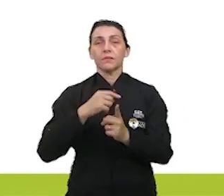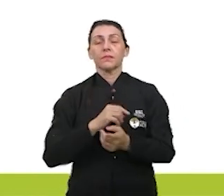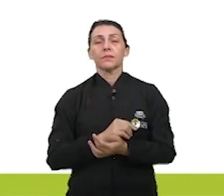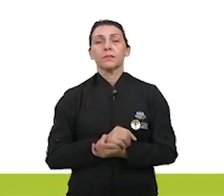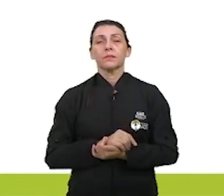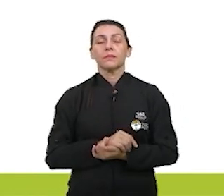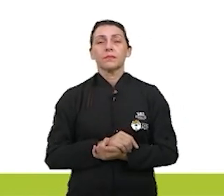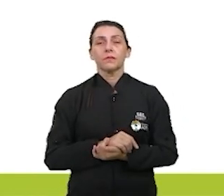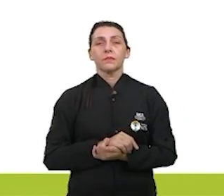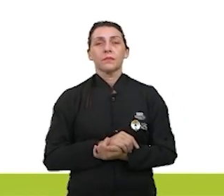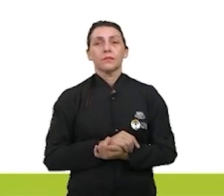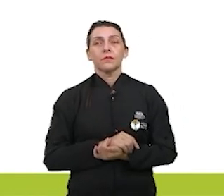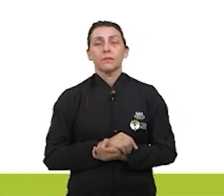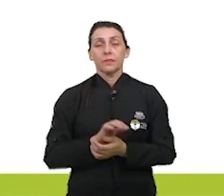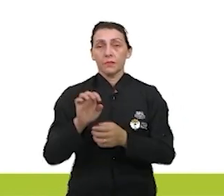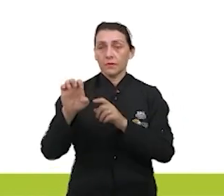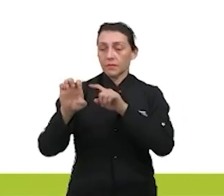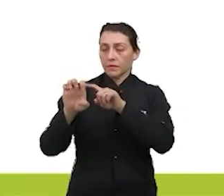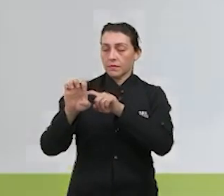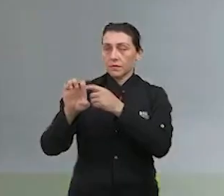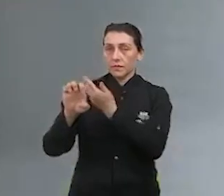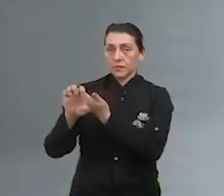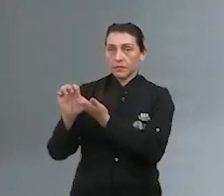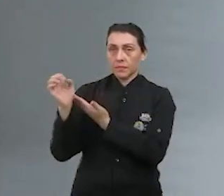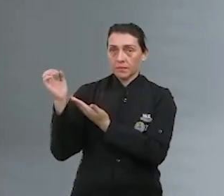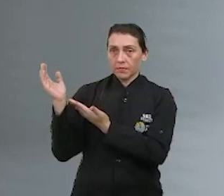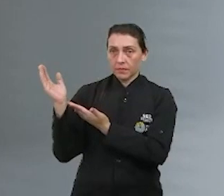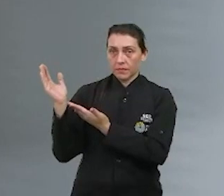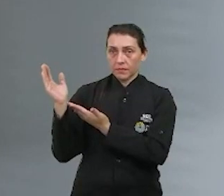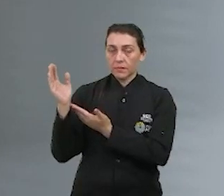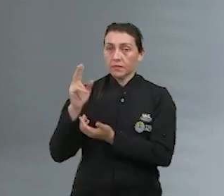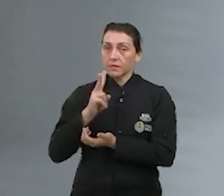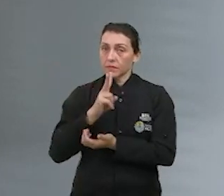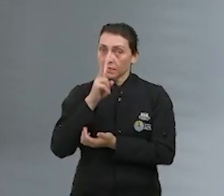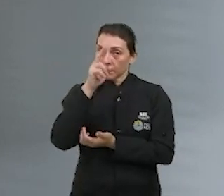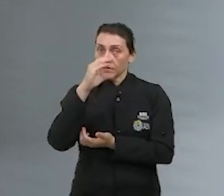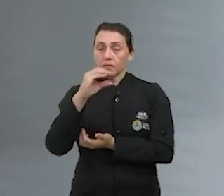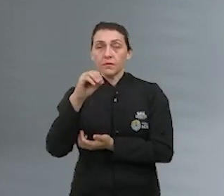esse E aqui que temos é a força